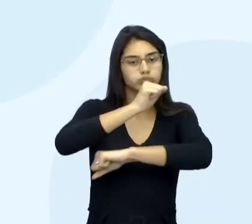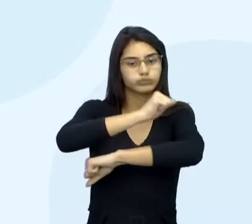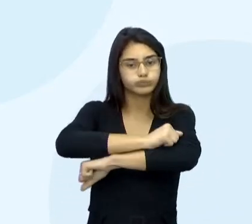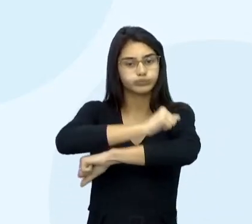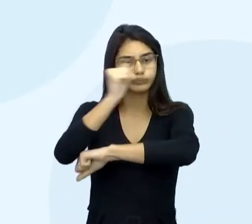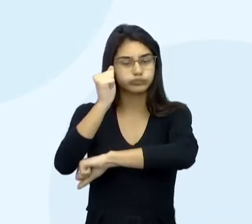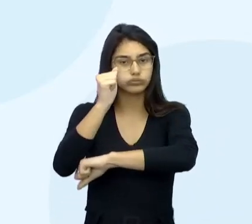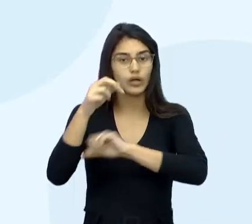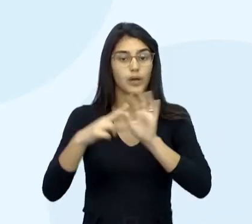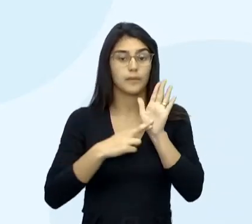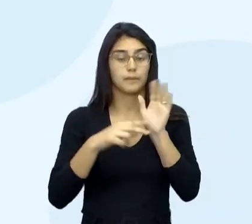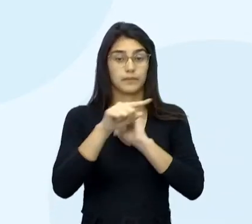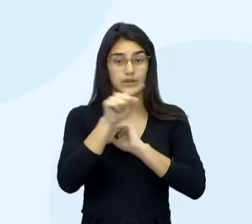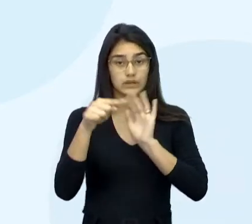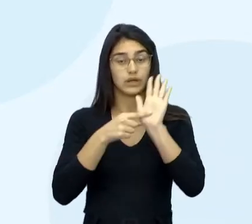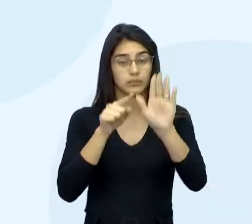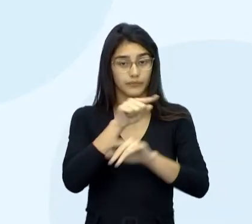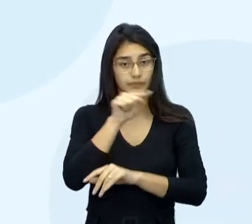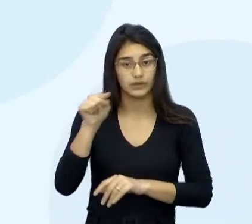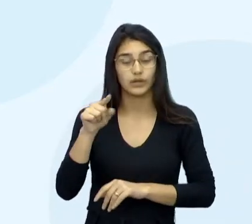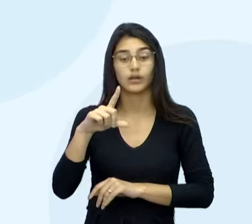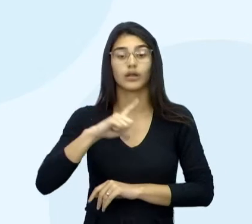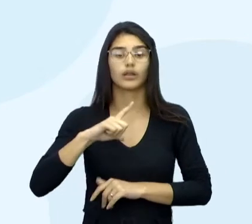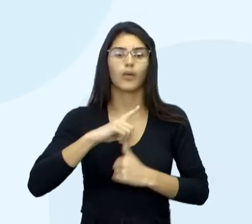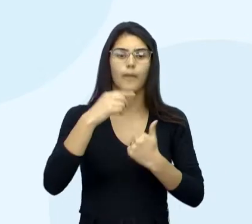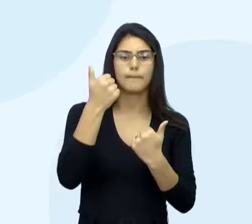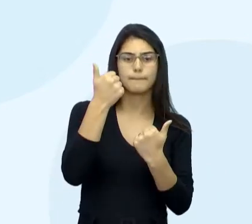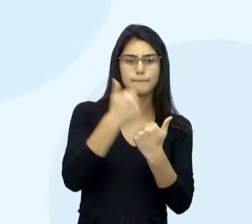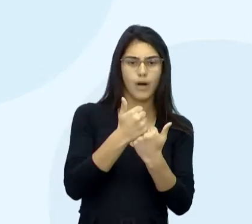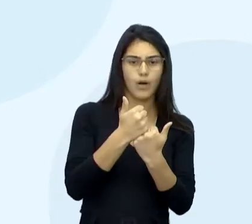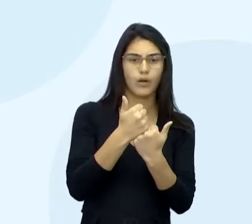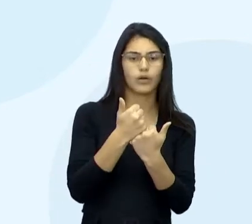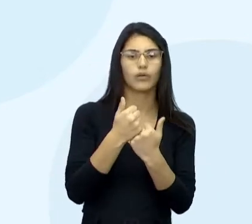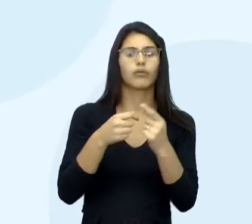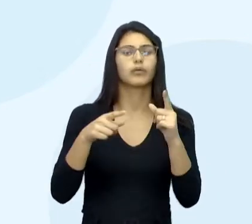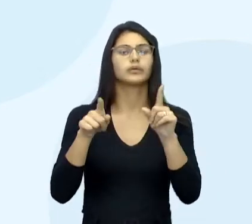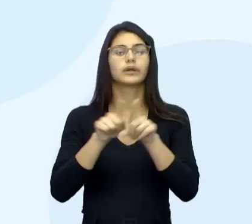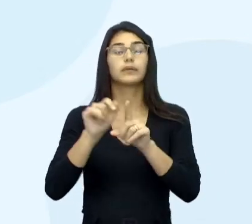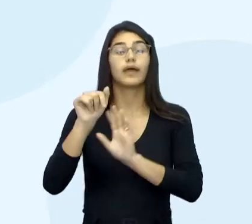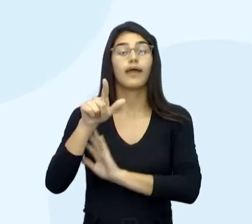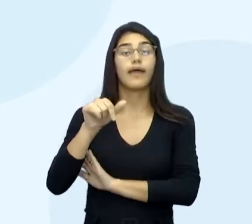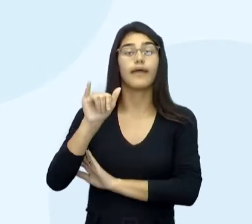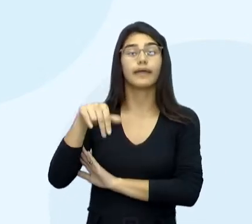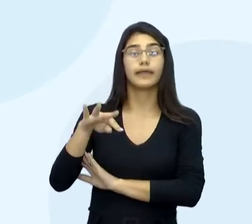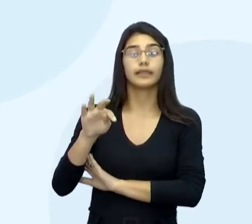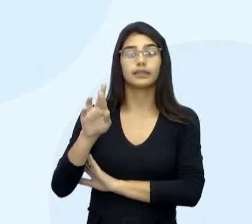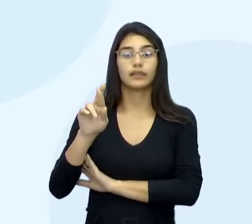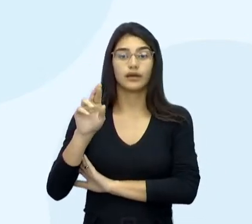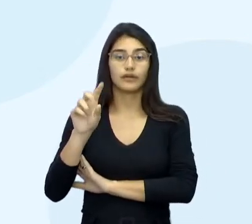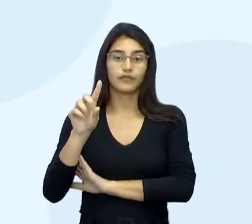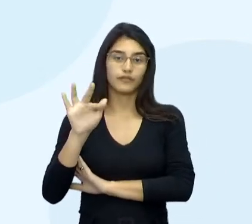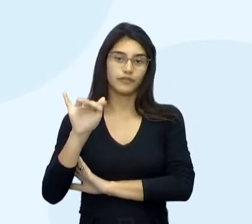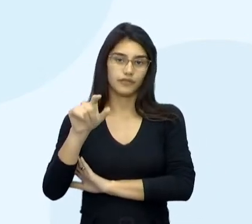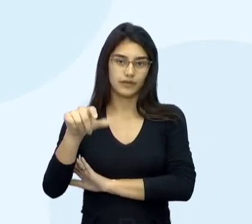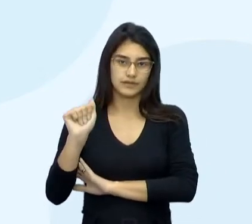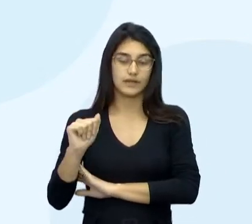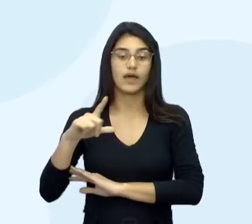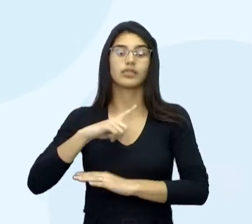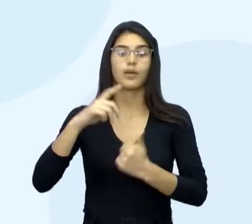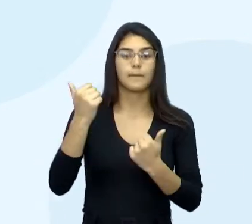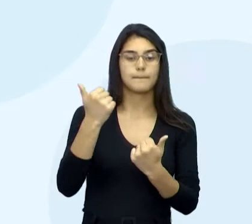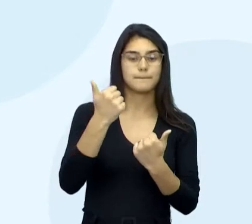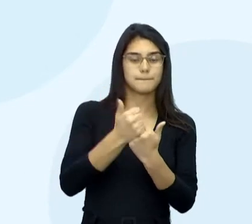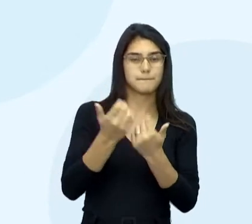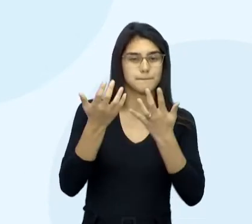que eu acabei de passar para você, que tem um apoio, inclusive a interfixa, e aqui eu tenho um peso